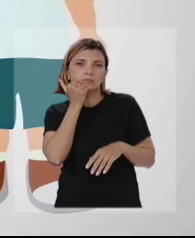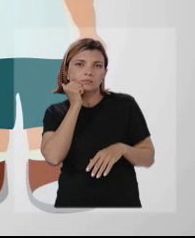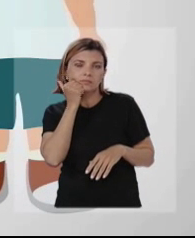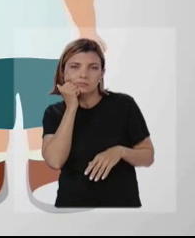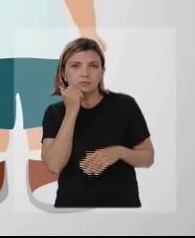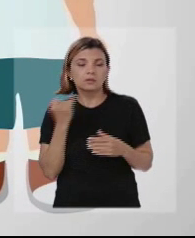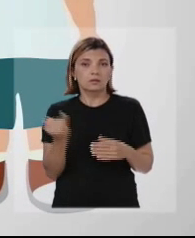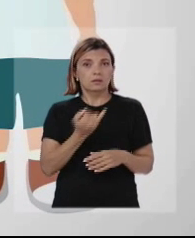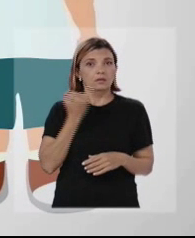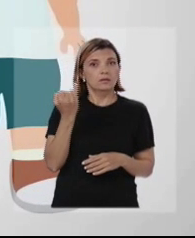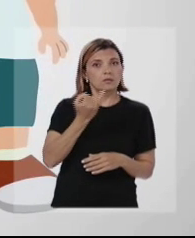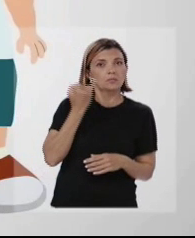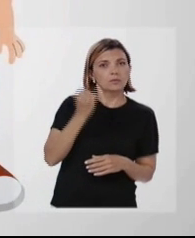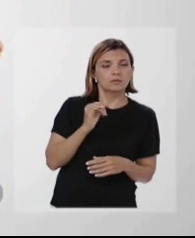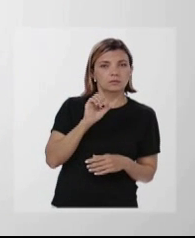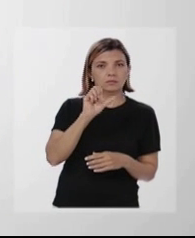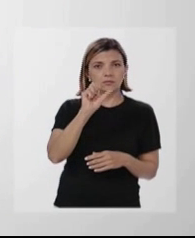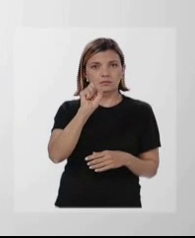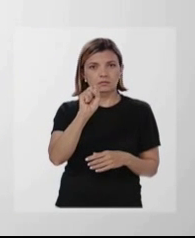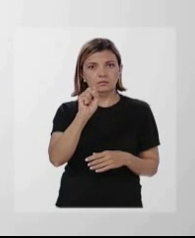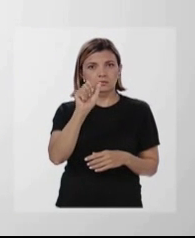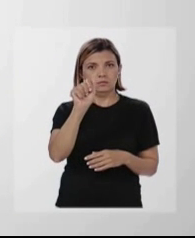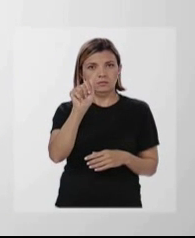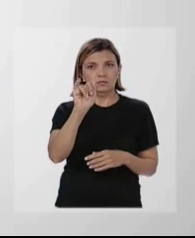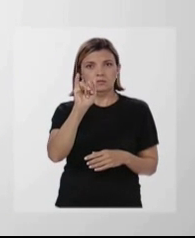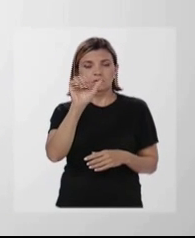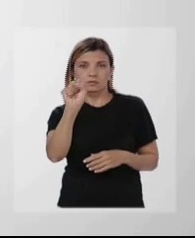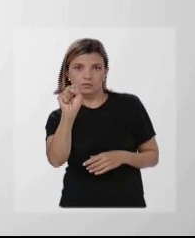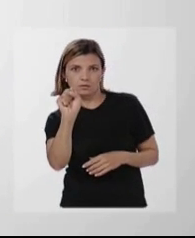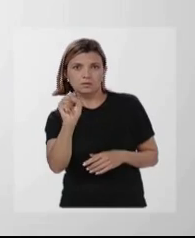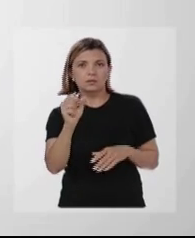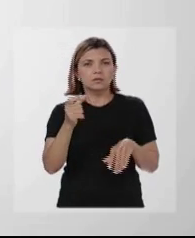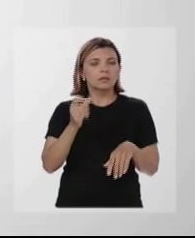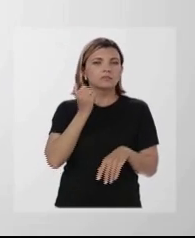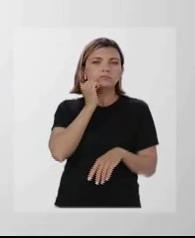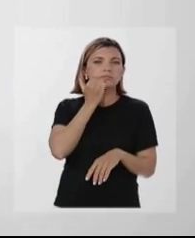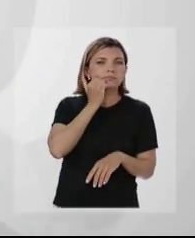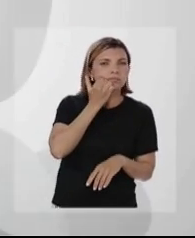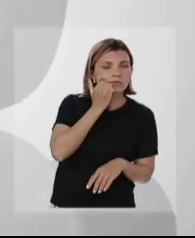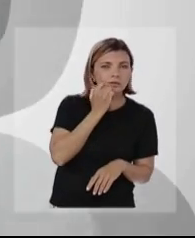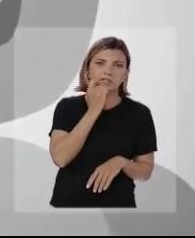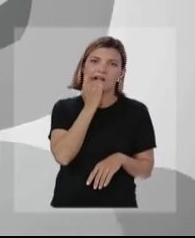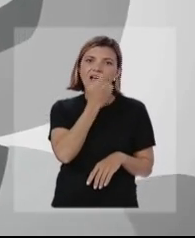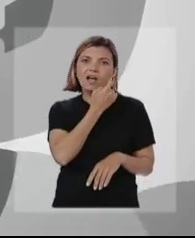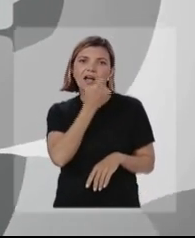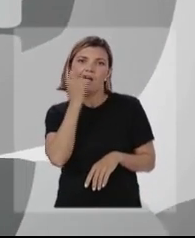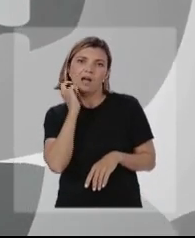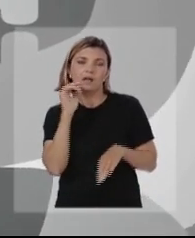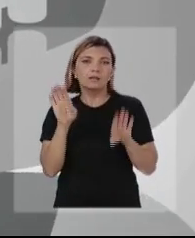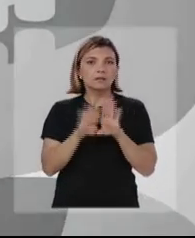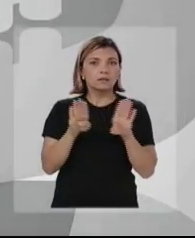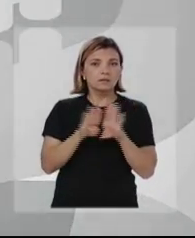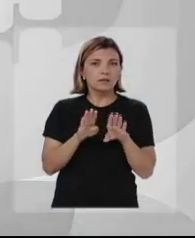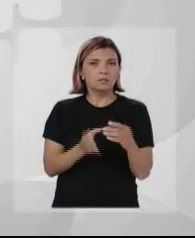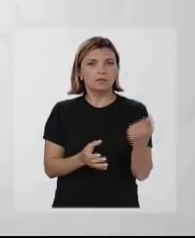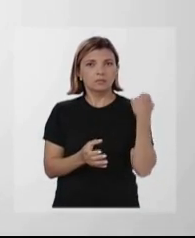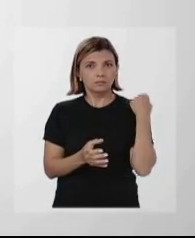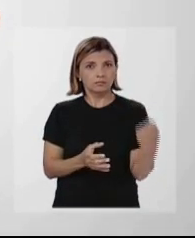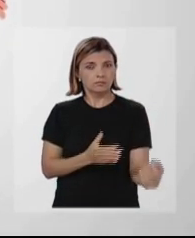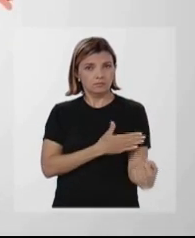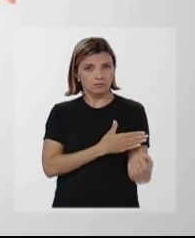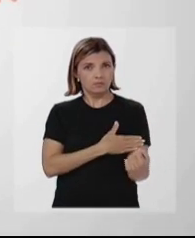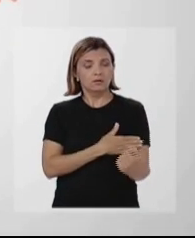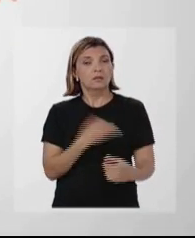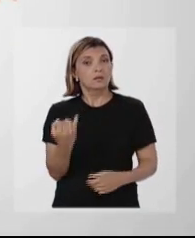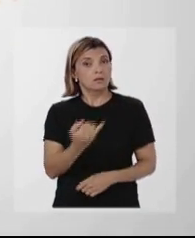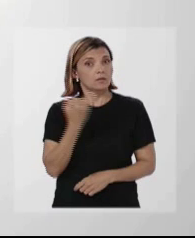de cálcio, que é um elemento derivado de sais minerais, importantíssimo, tanto na formação dos ossos e dentes, quanto na contração